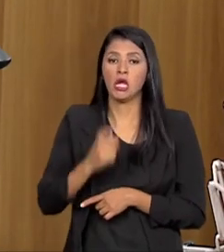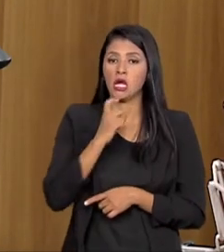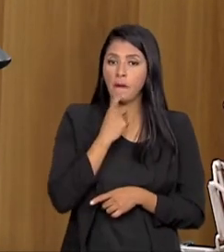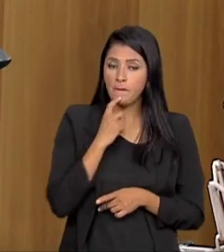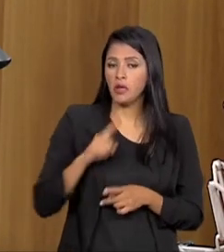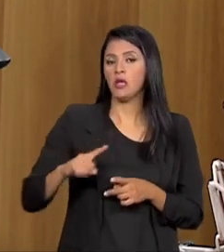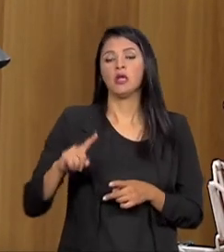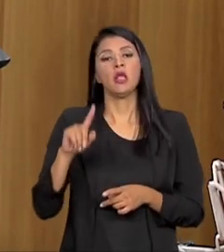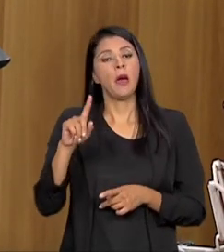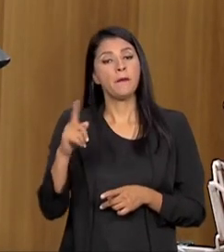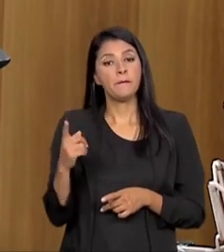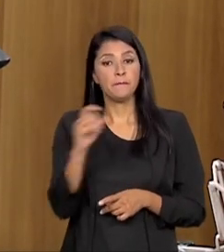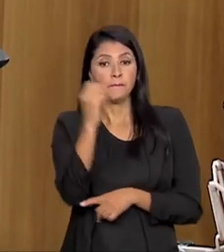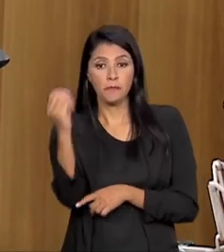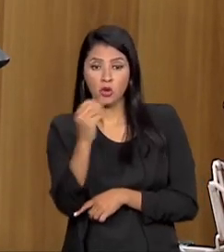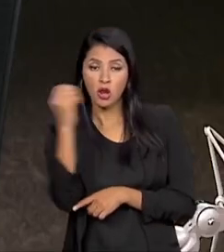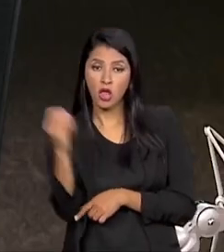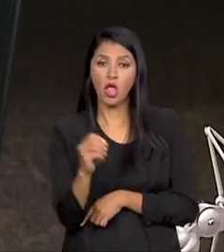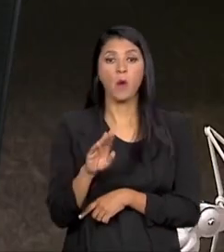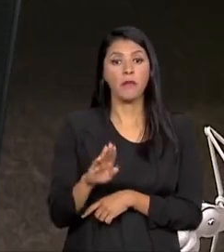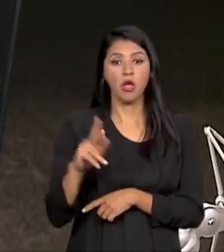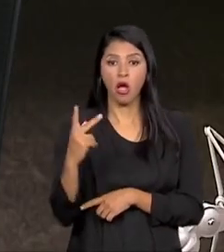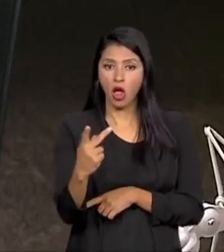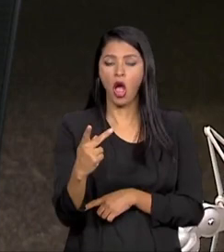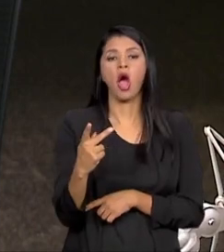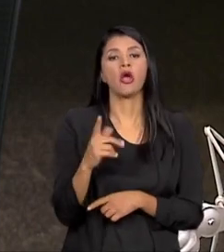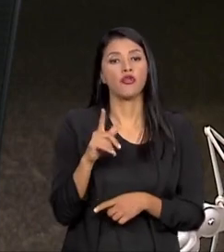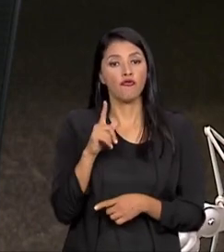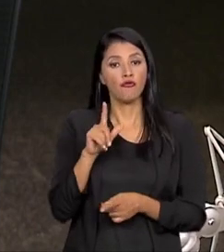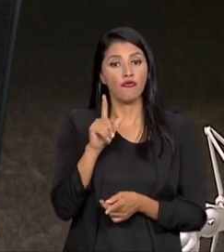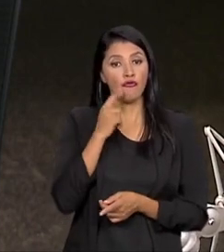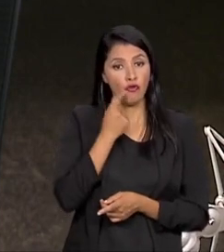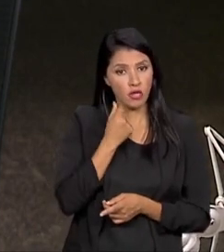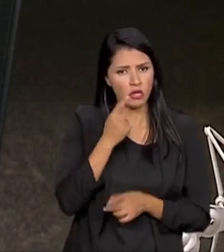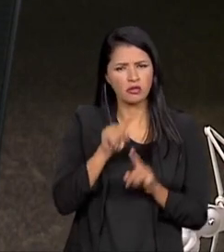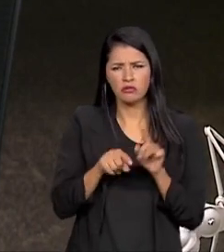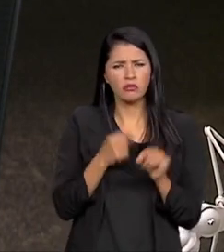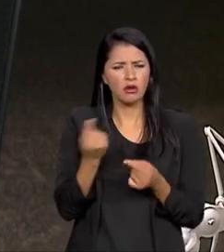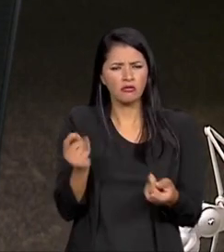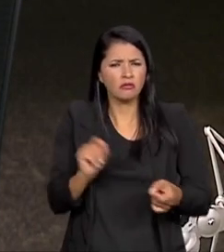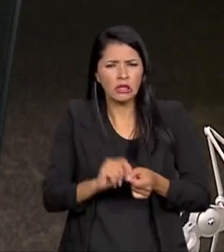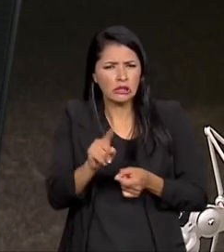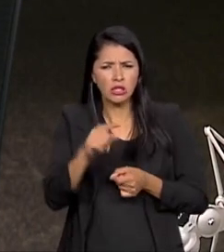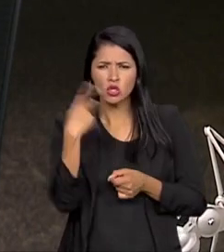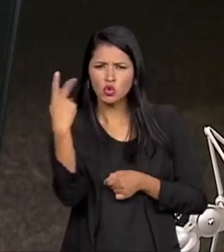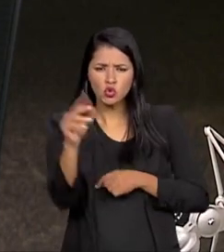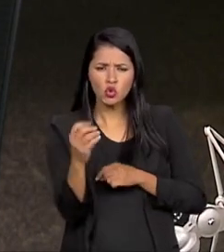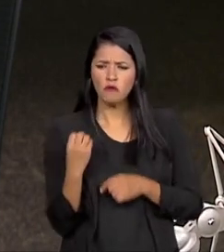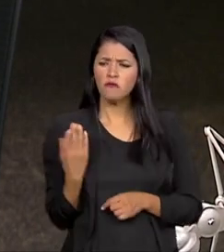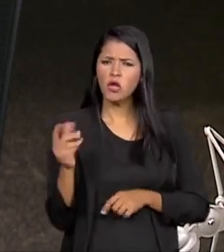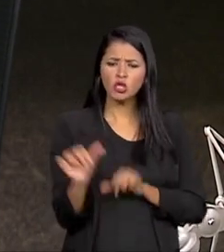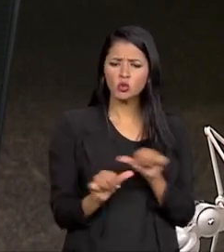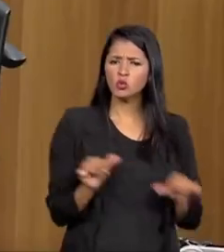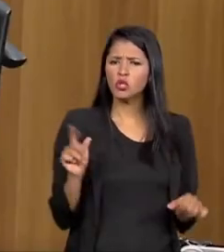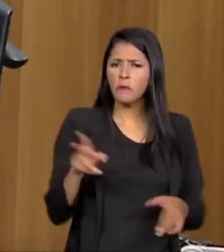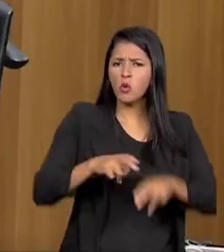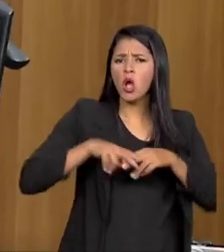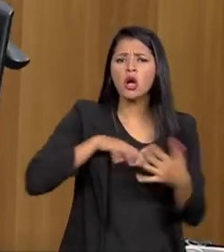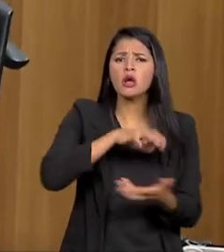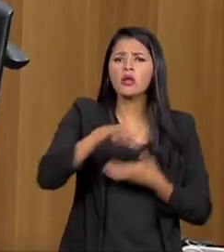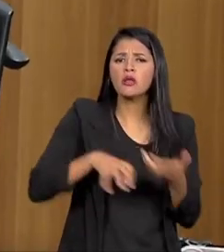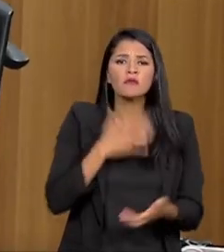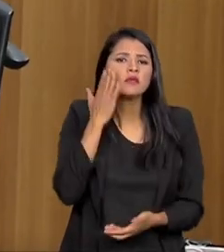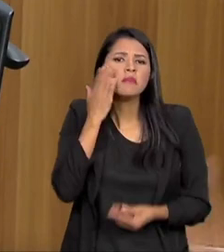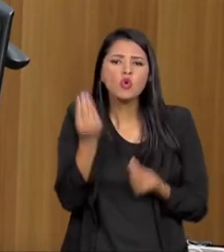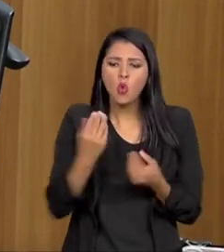Belo Horizonte e Fortaleza mas o que fazer se a sua viagem de Natal for até for alterada por causa da greve vamos saber quais